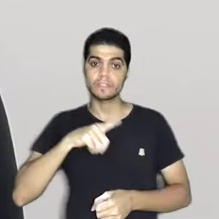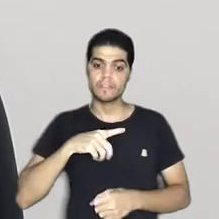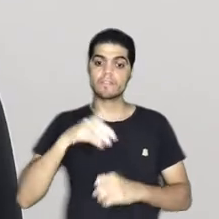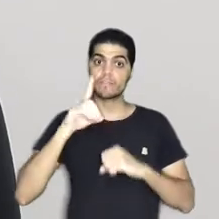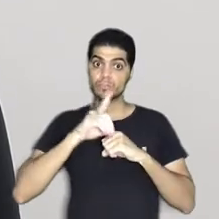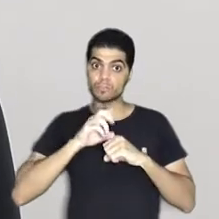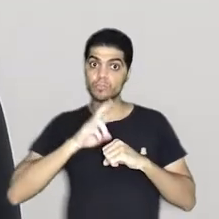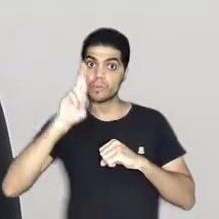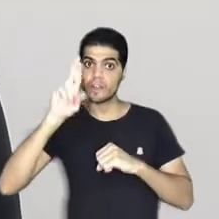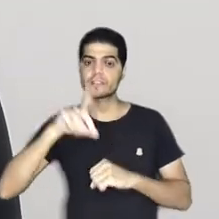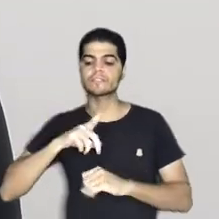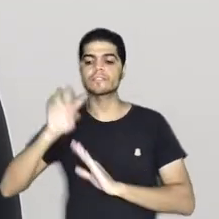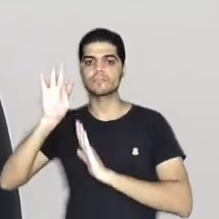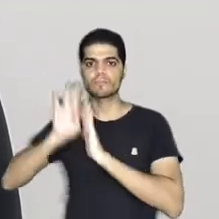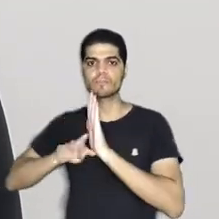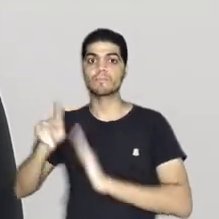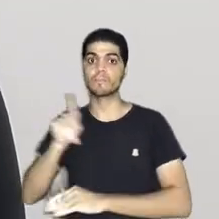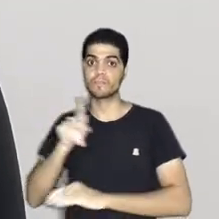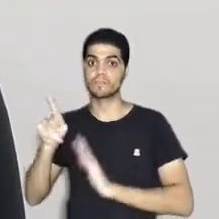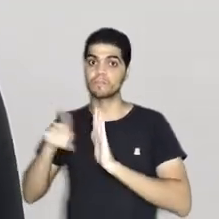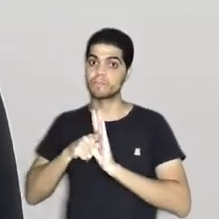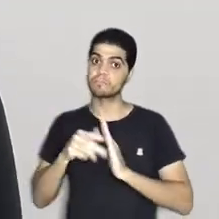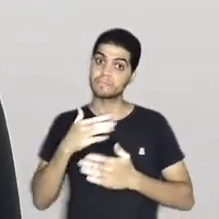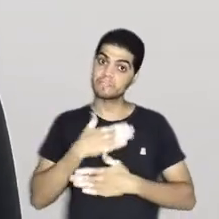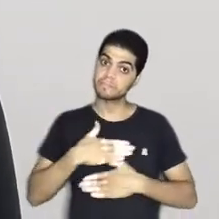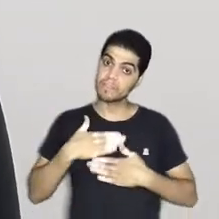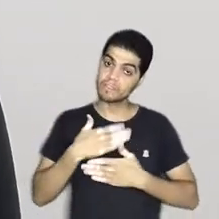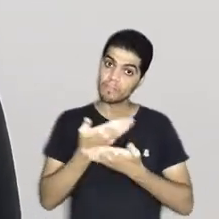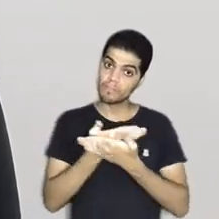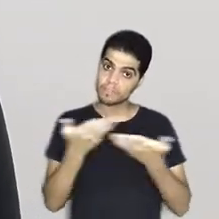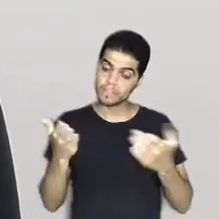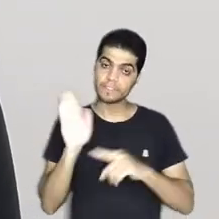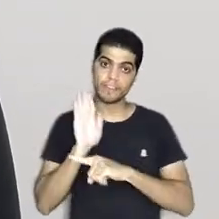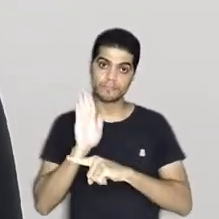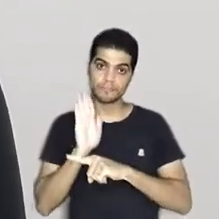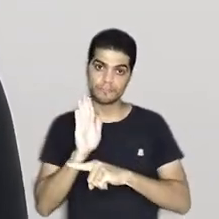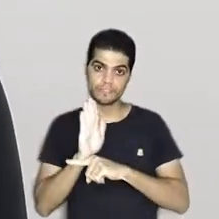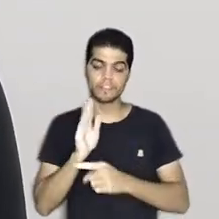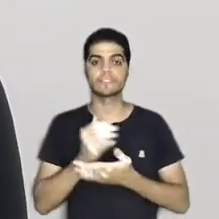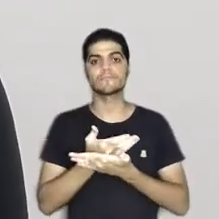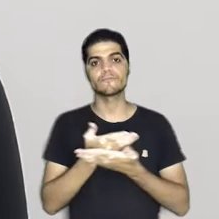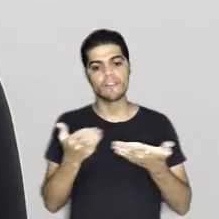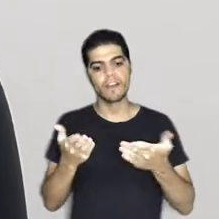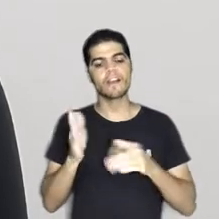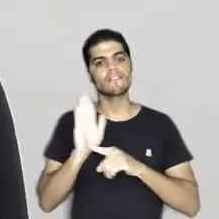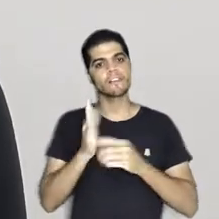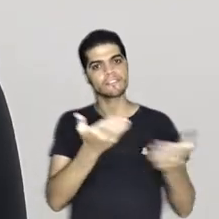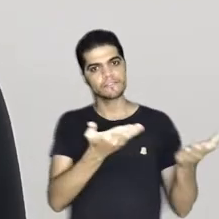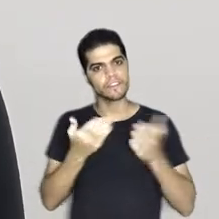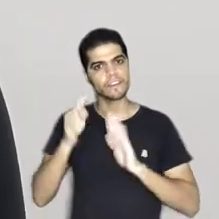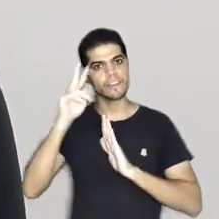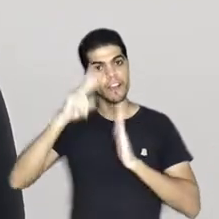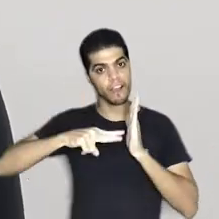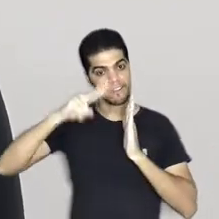tese de doutorado do próprio professor Barata. Espero que eu tenha conseguido contribuir. Convido vocês